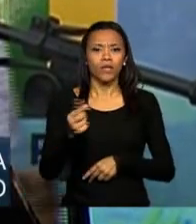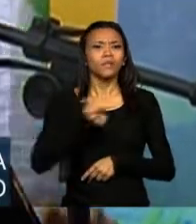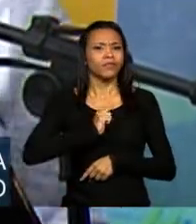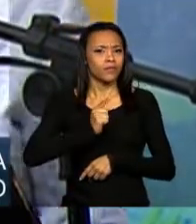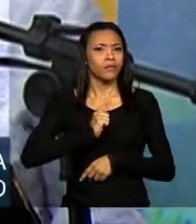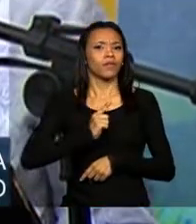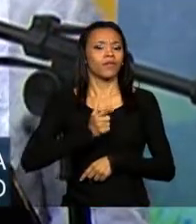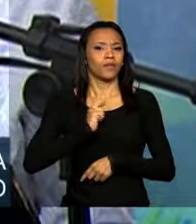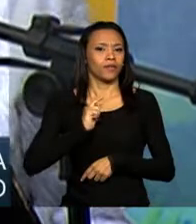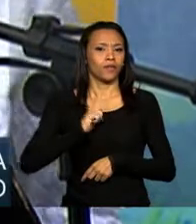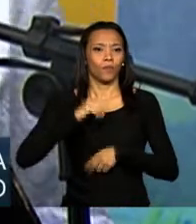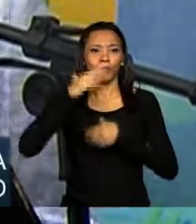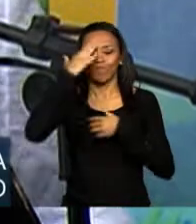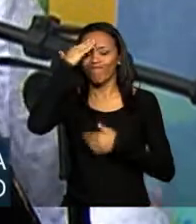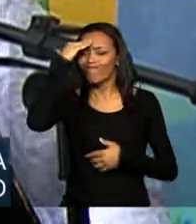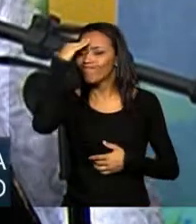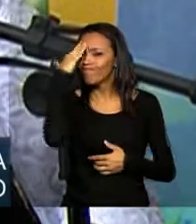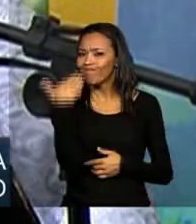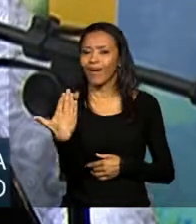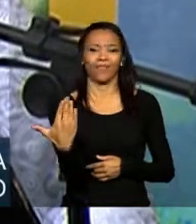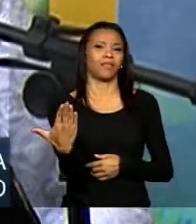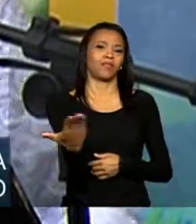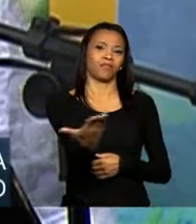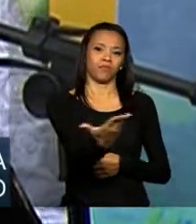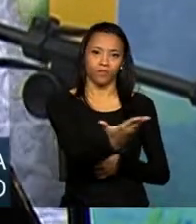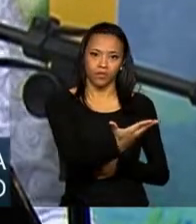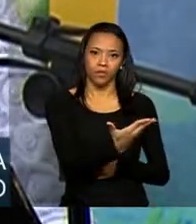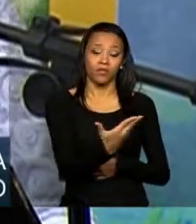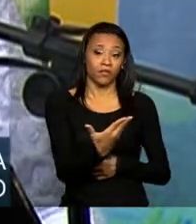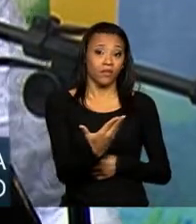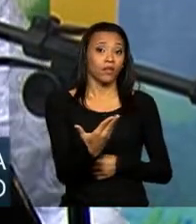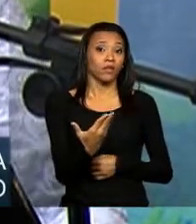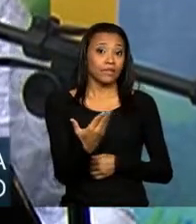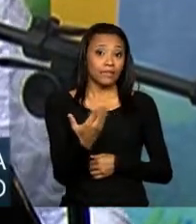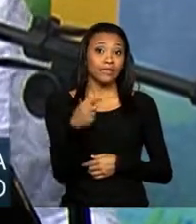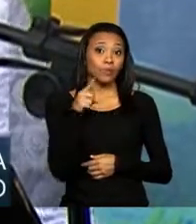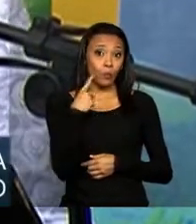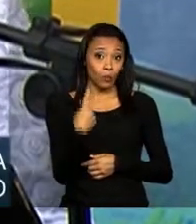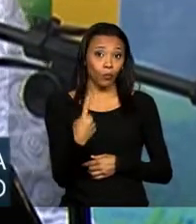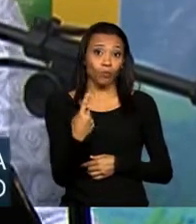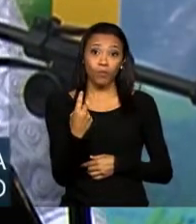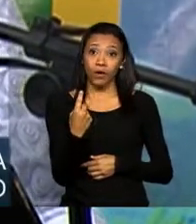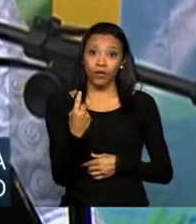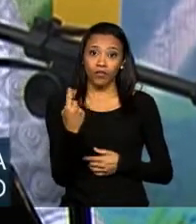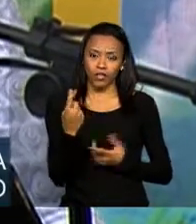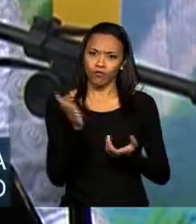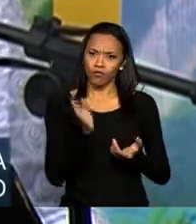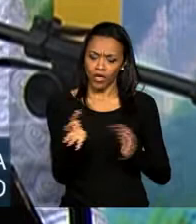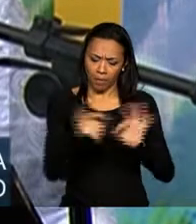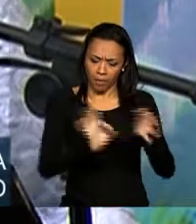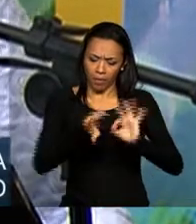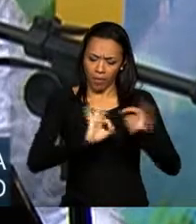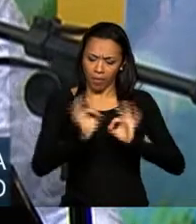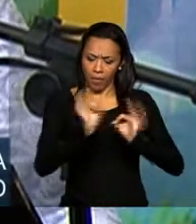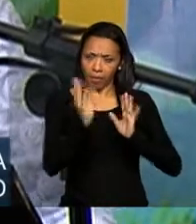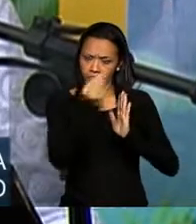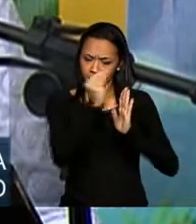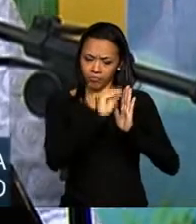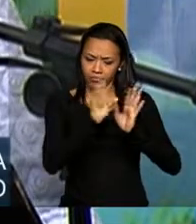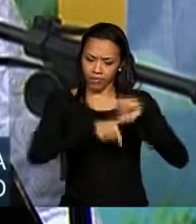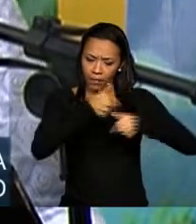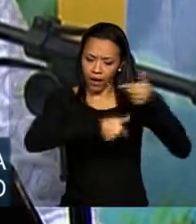muito agradecer a vocês uma parte muito importante do que foi construído é